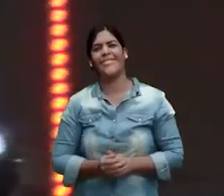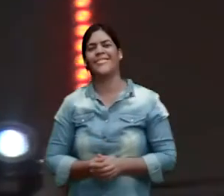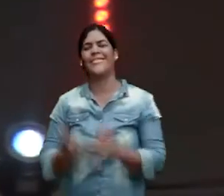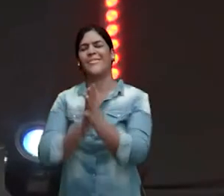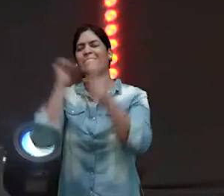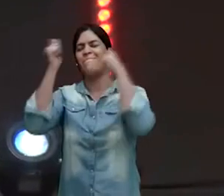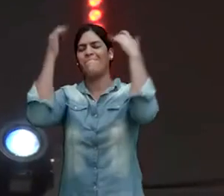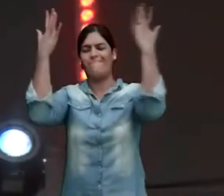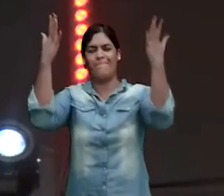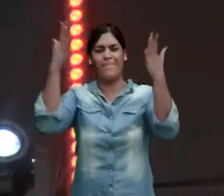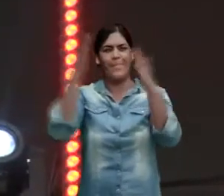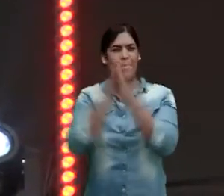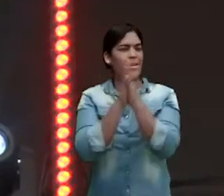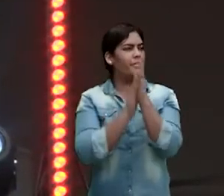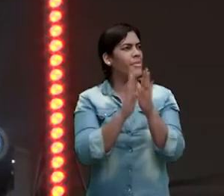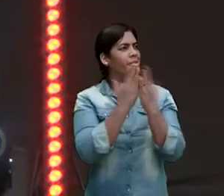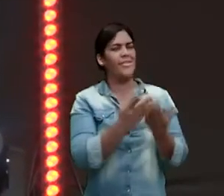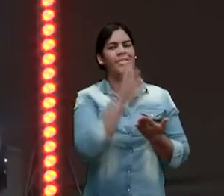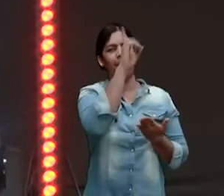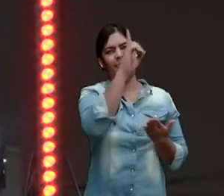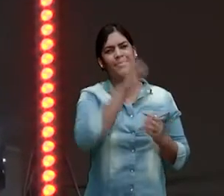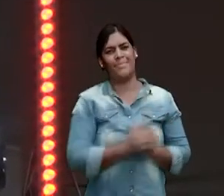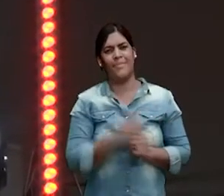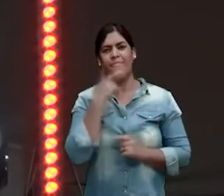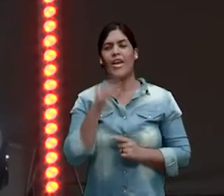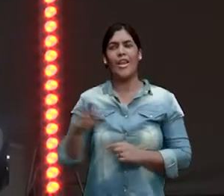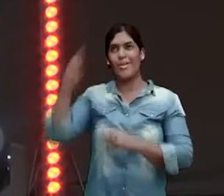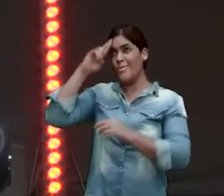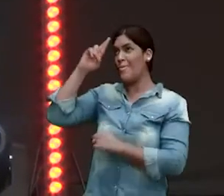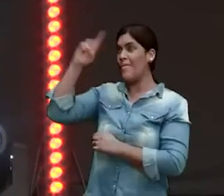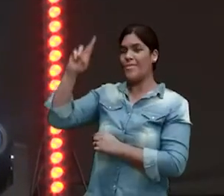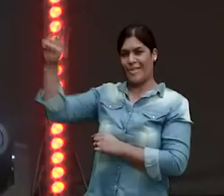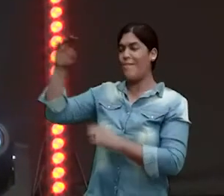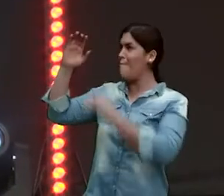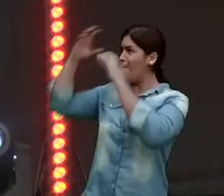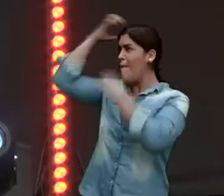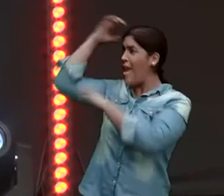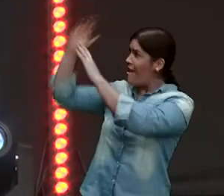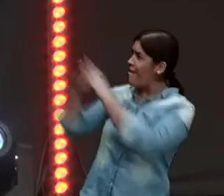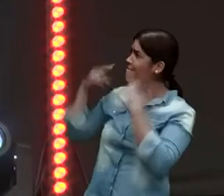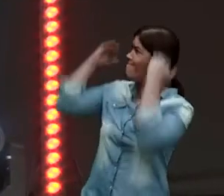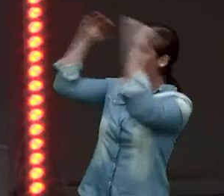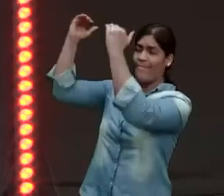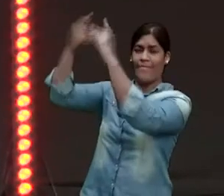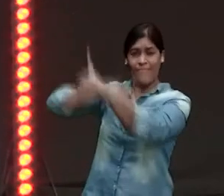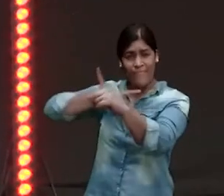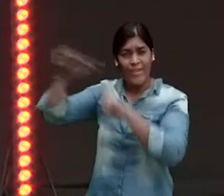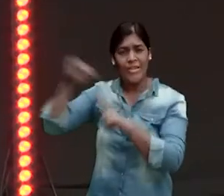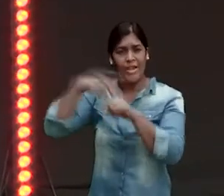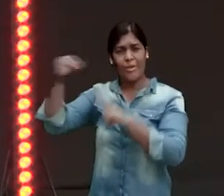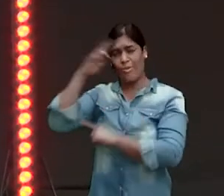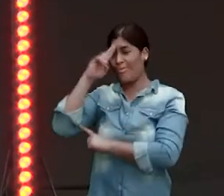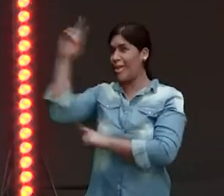a Bíblia fala de um rei vencedor a Bíblia fala de um senhor sobre